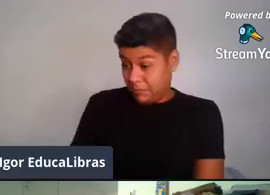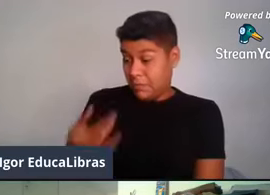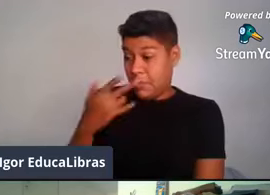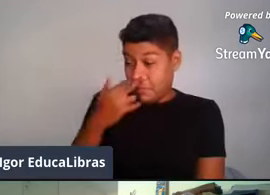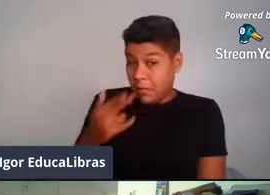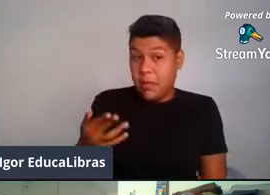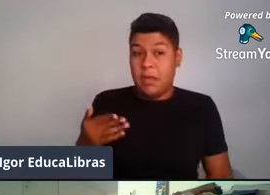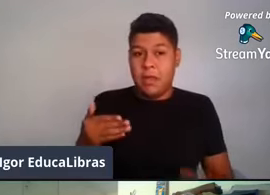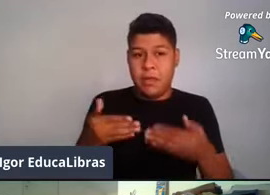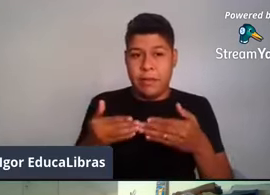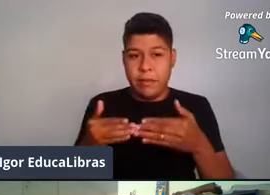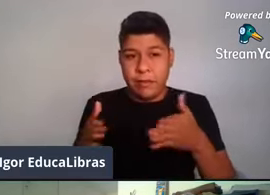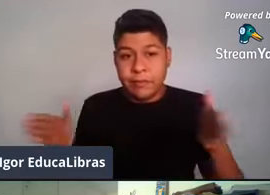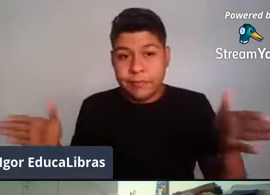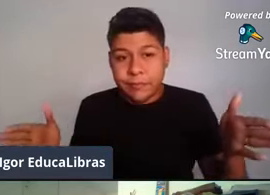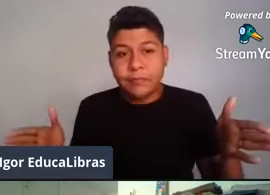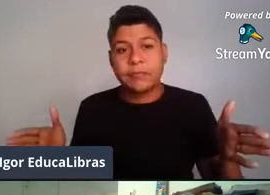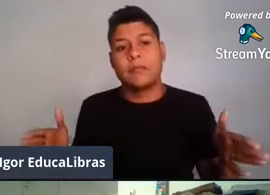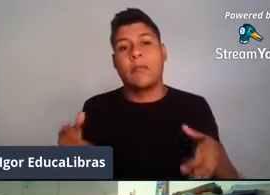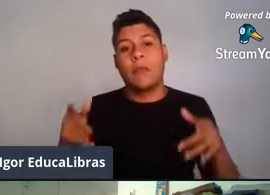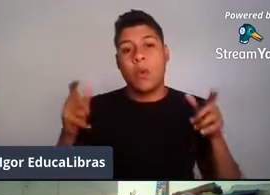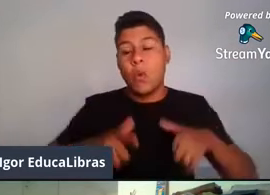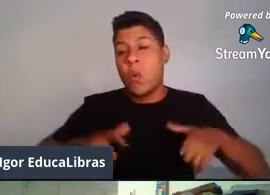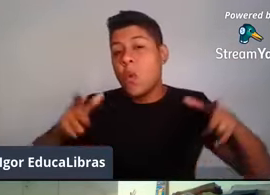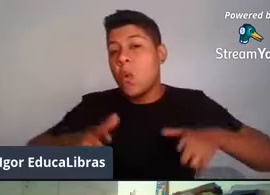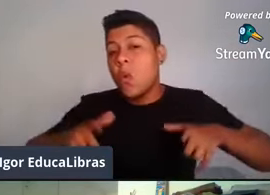também um espaço